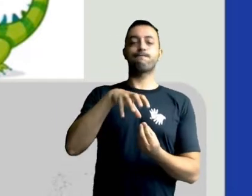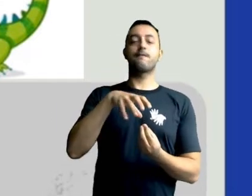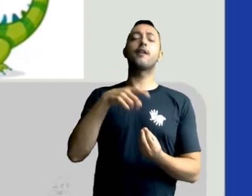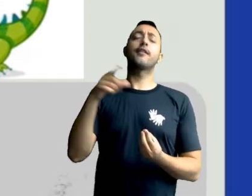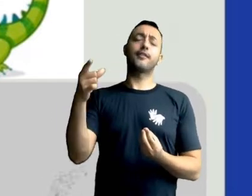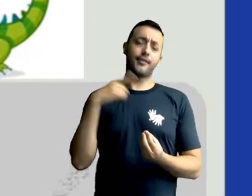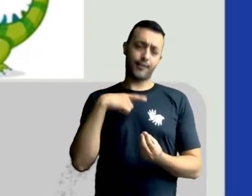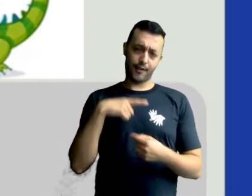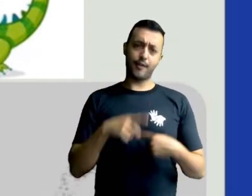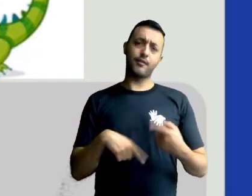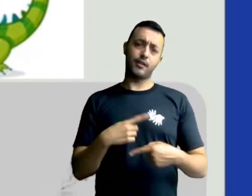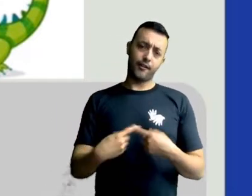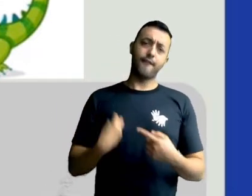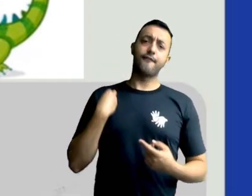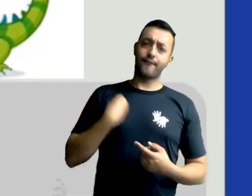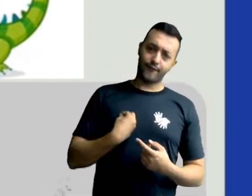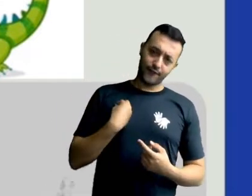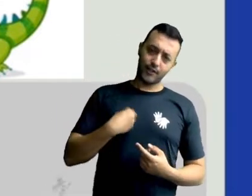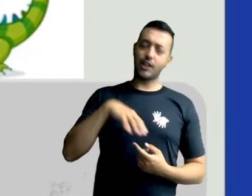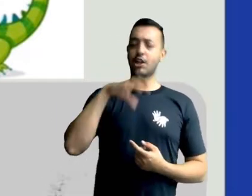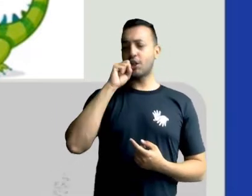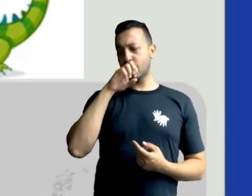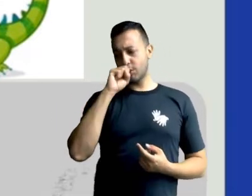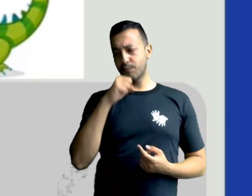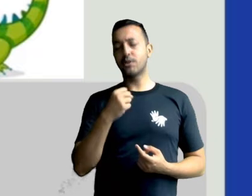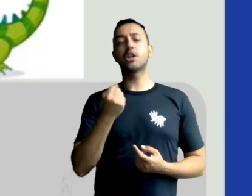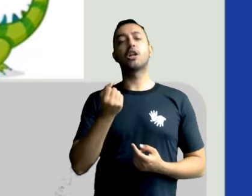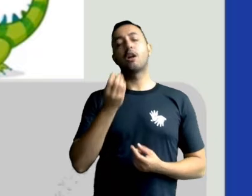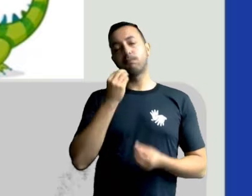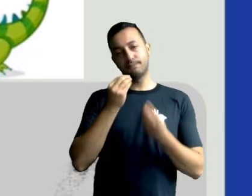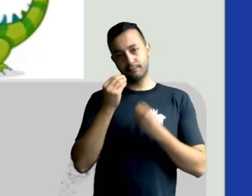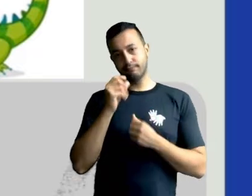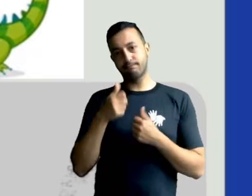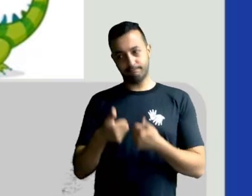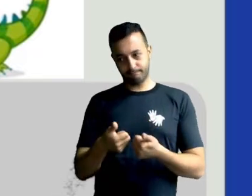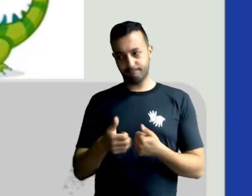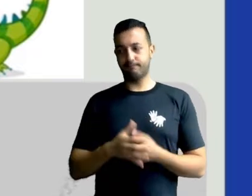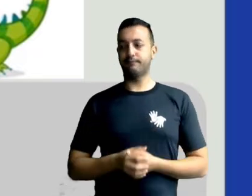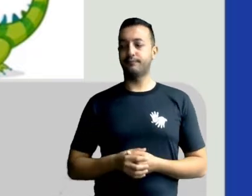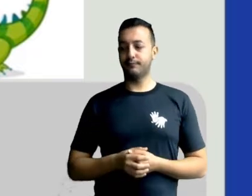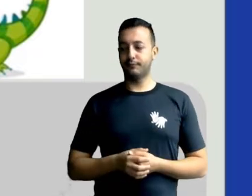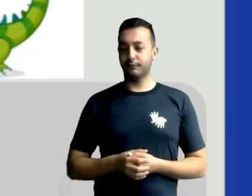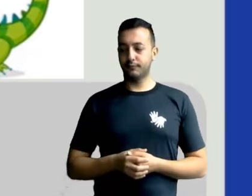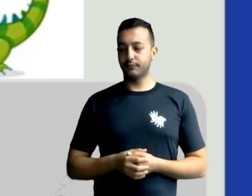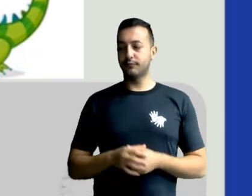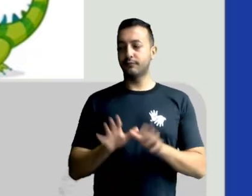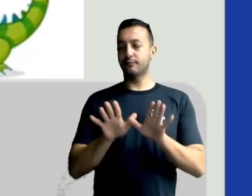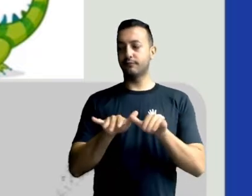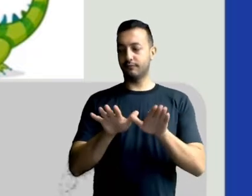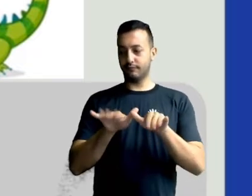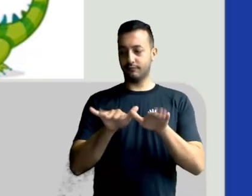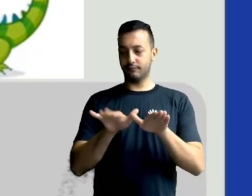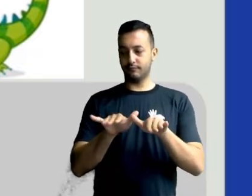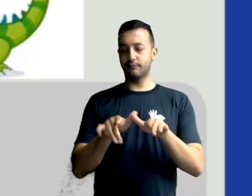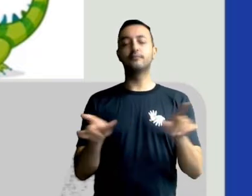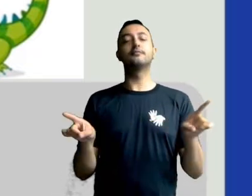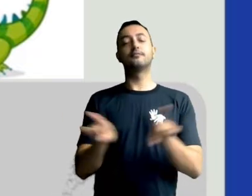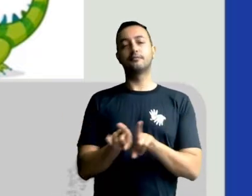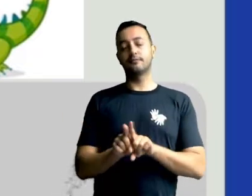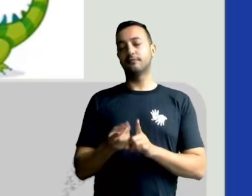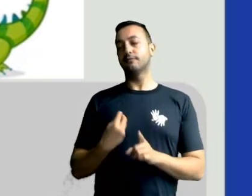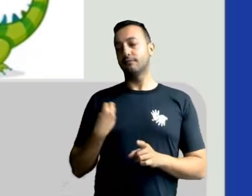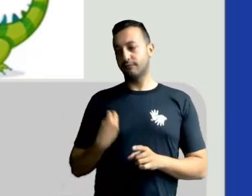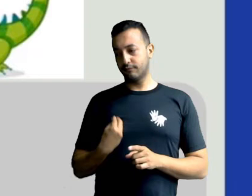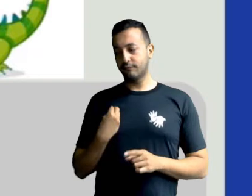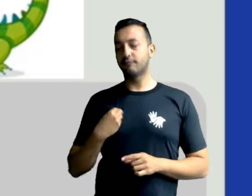planta se reproduz, tem vida, respira, se alimenta, tá bom? A borboleta também é